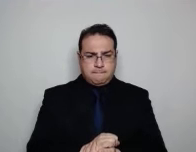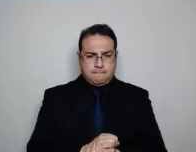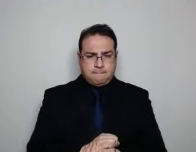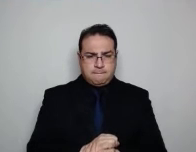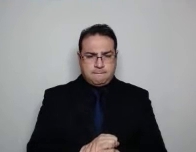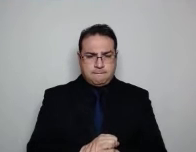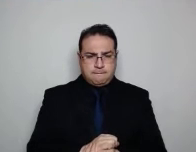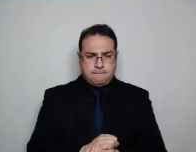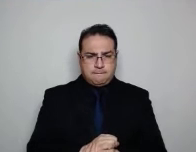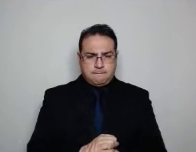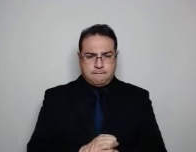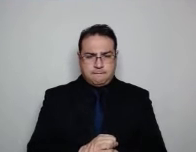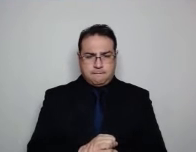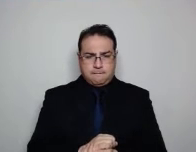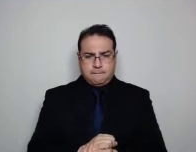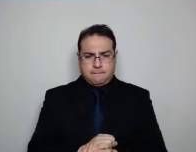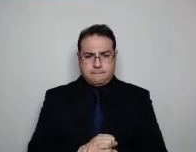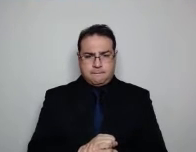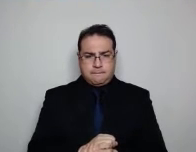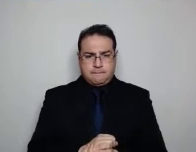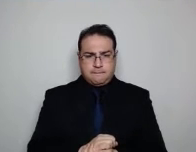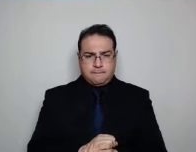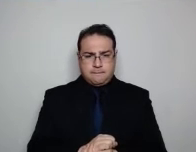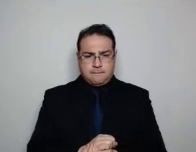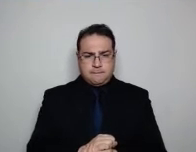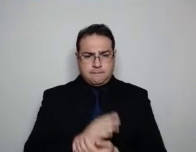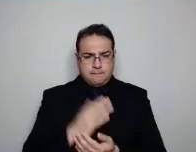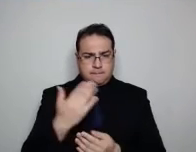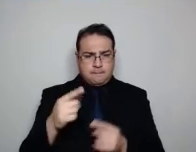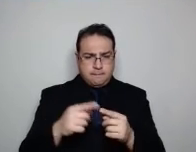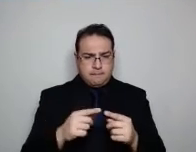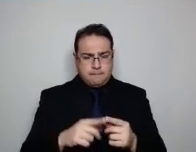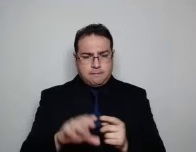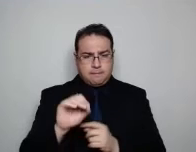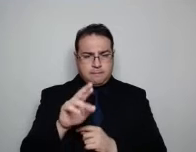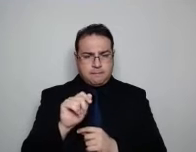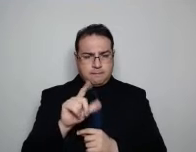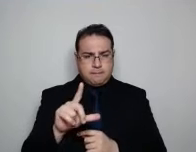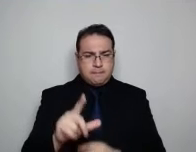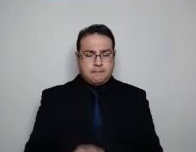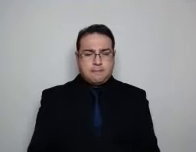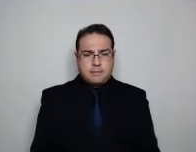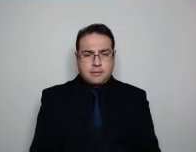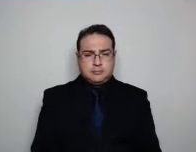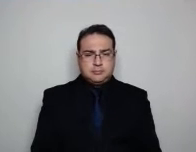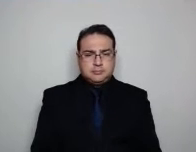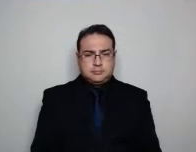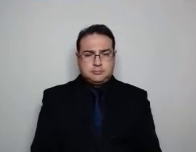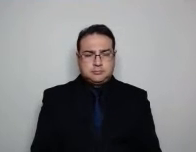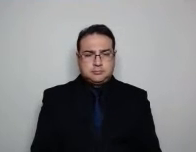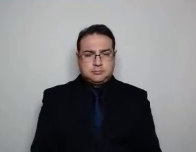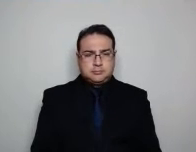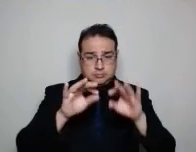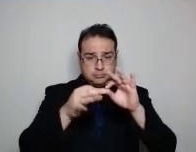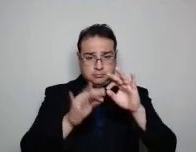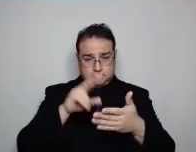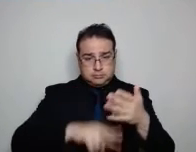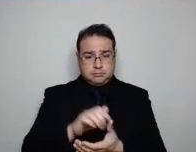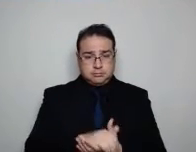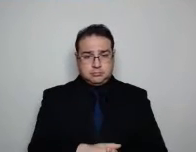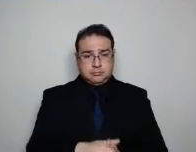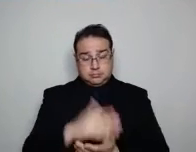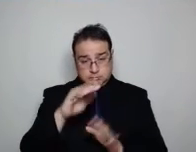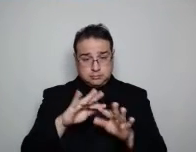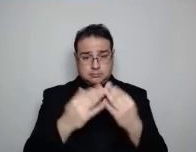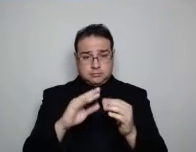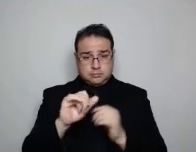civil, agravo de instrumento em ação de divórcio, cumulada com guarda, regulação de visitas e alimentos, agravo de instrumento em